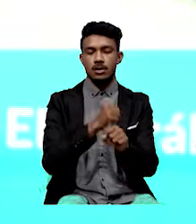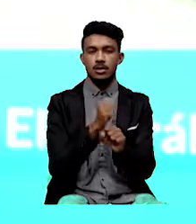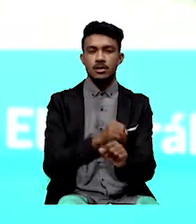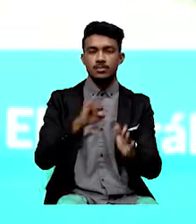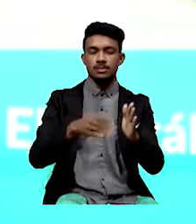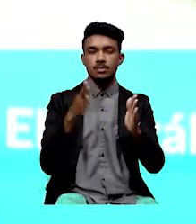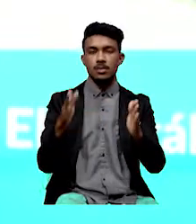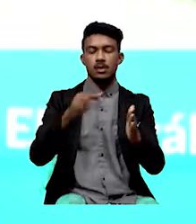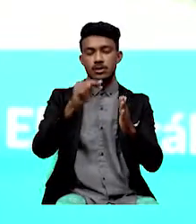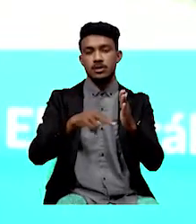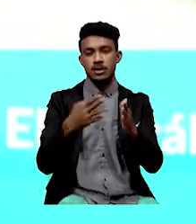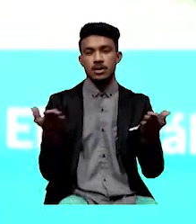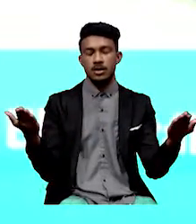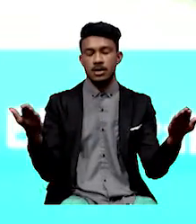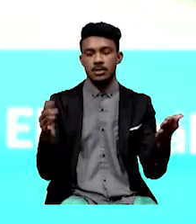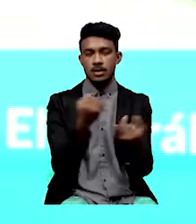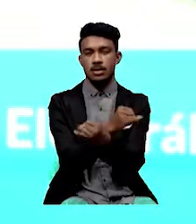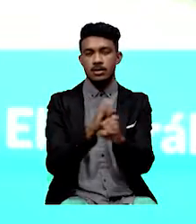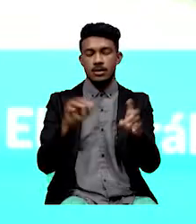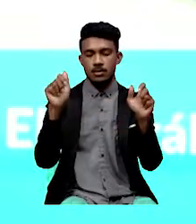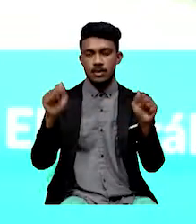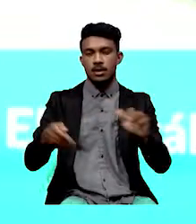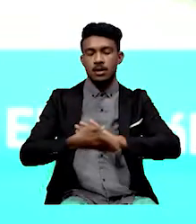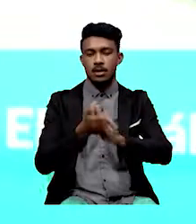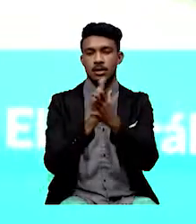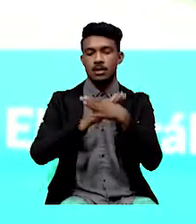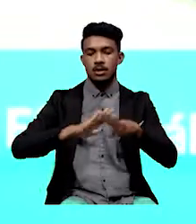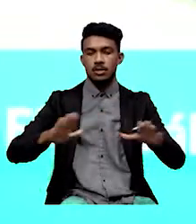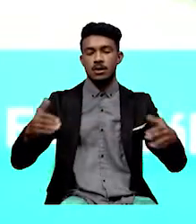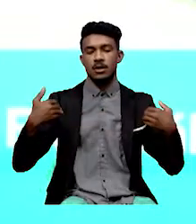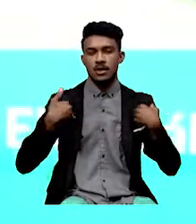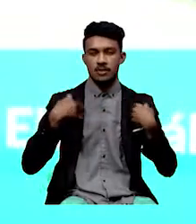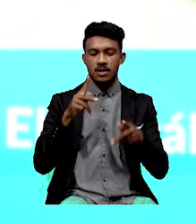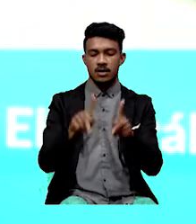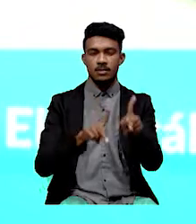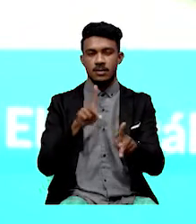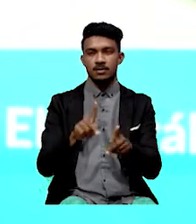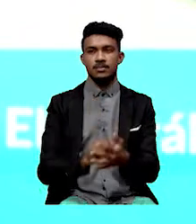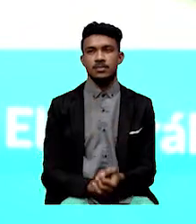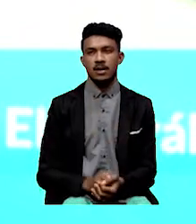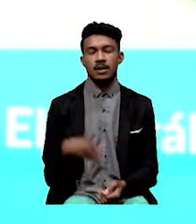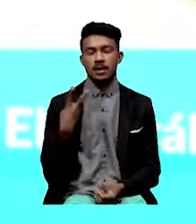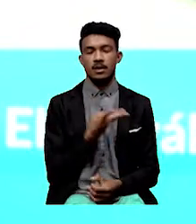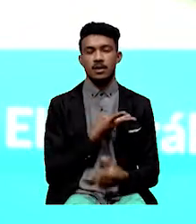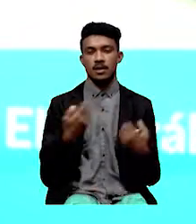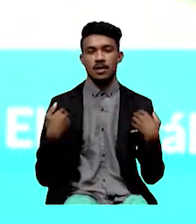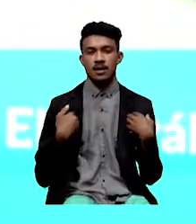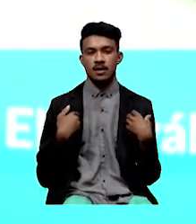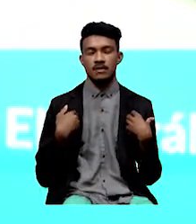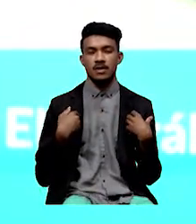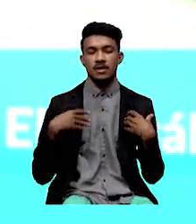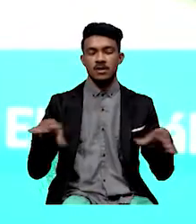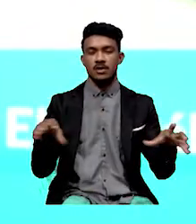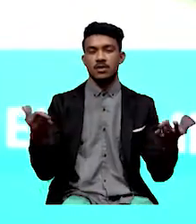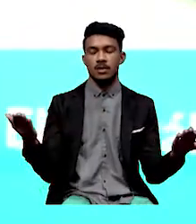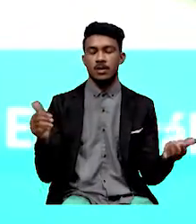imparcialidade, independência, nune, bele cria paz no estabilidade e a sociedade. Ita yang komponen ini dan memang kita bela sudah